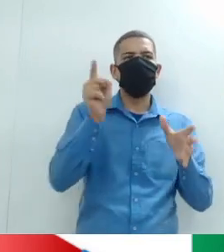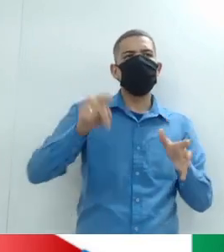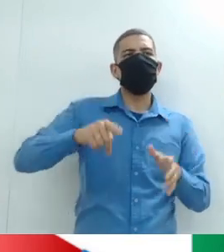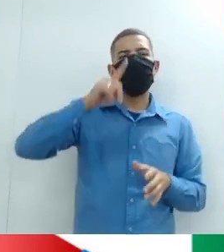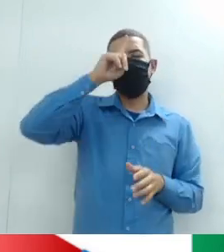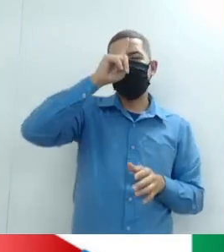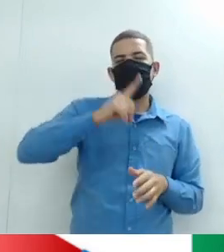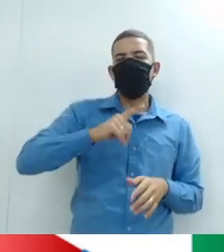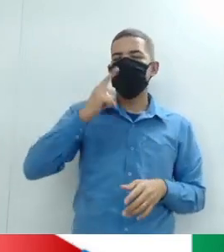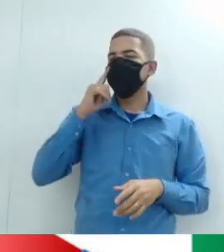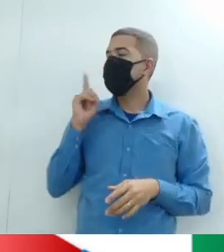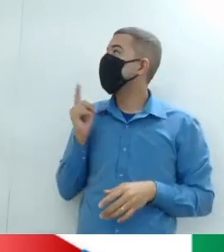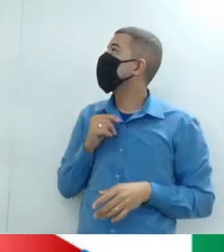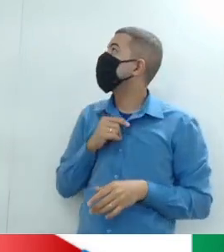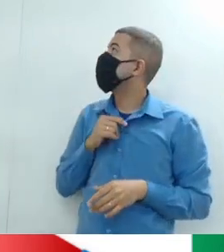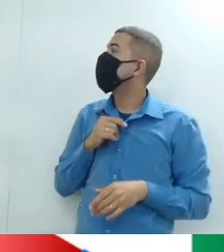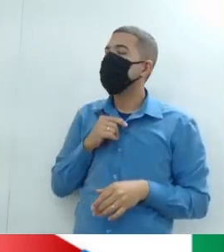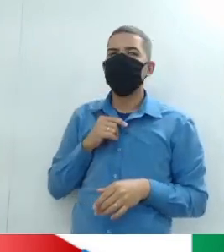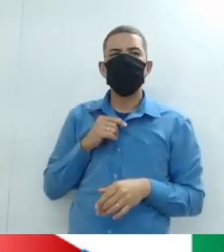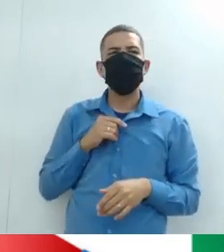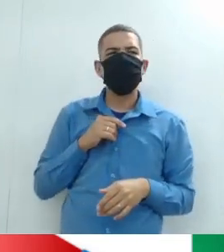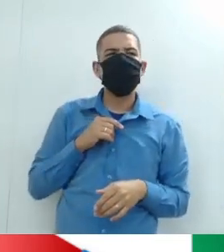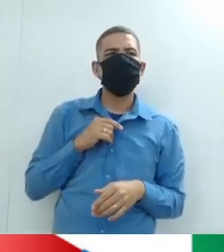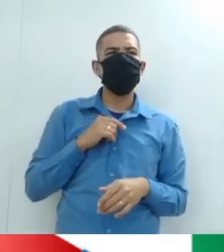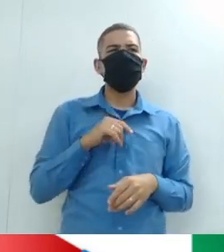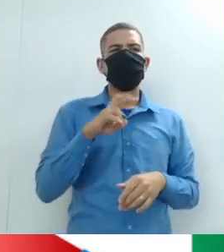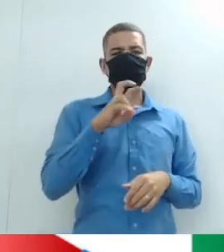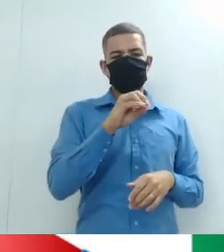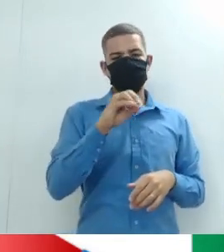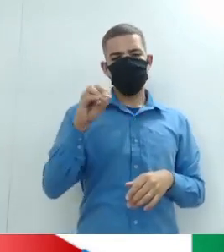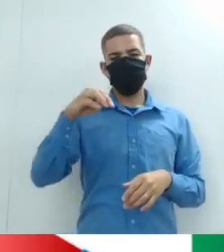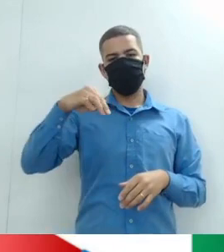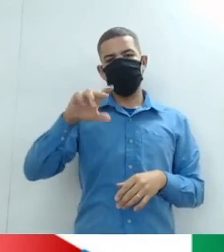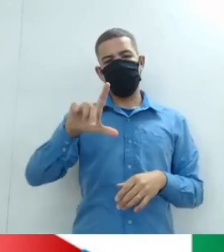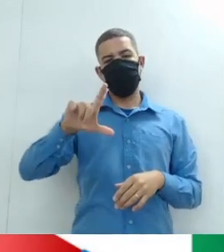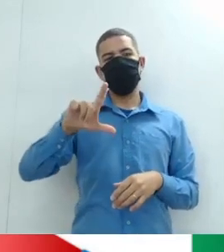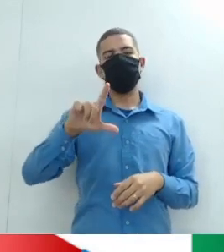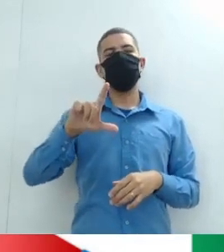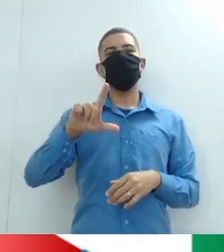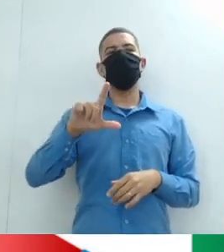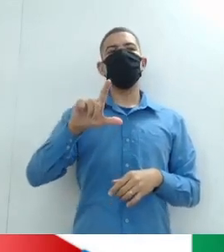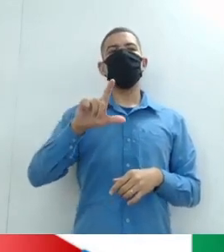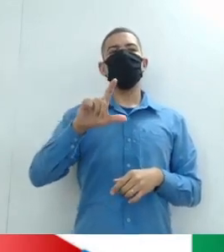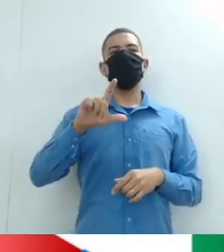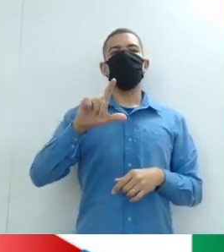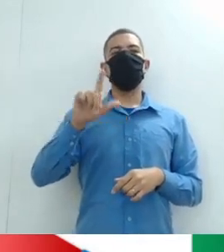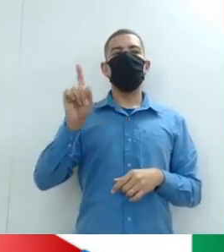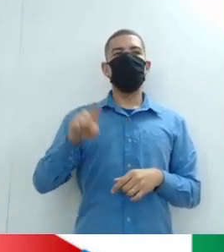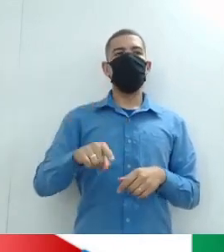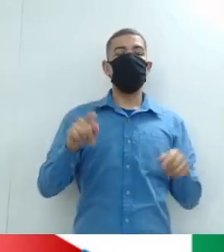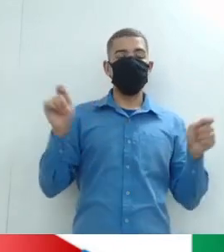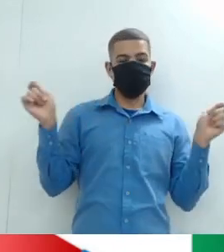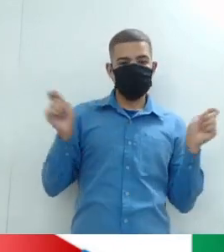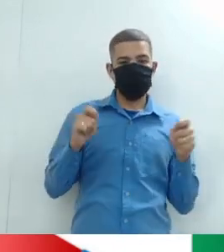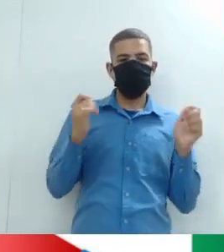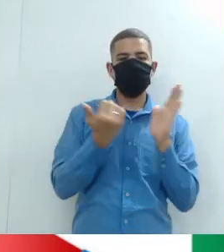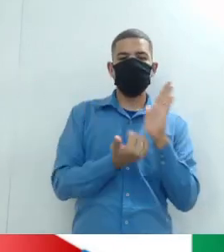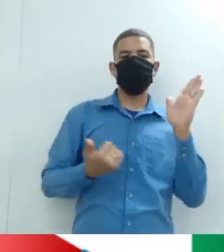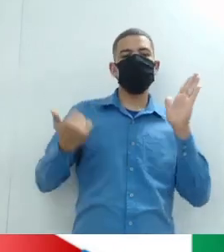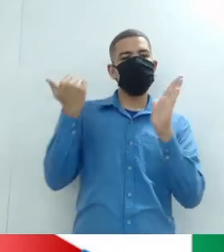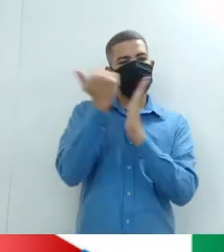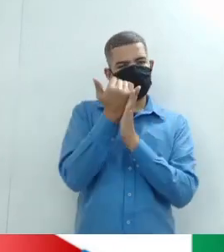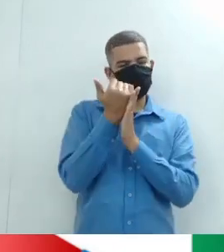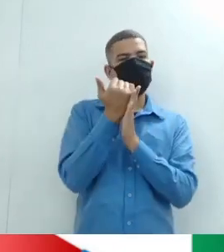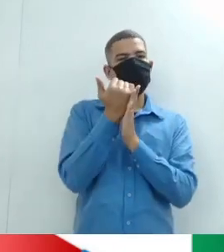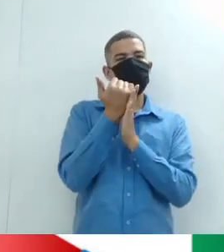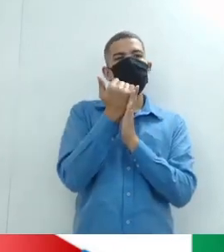até a base. Então, o refrigerante de meio litro, ele tem uma capacidade maior, comporta mais